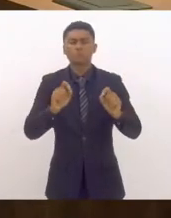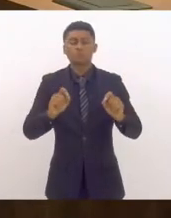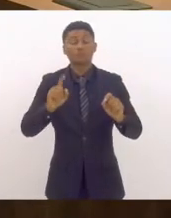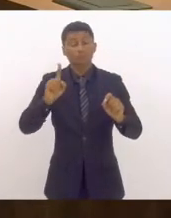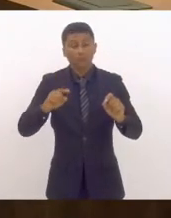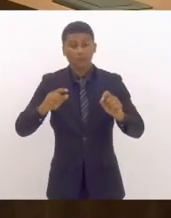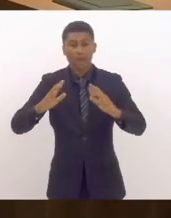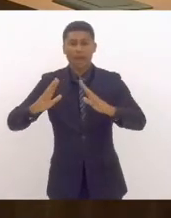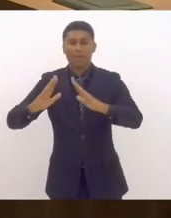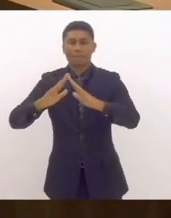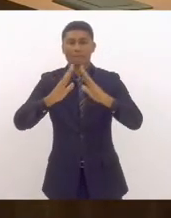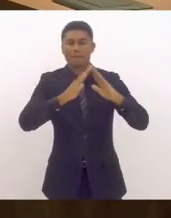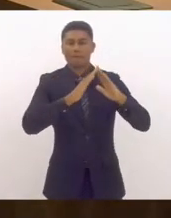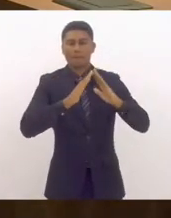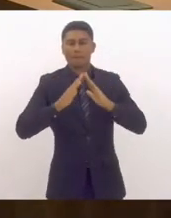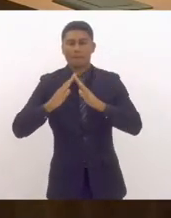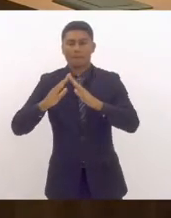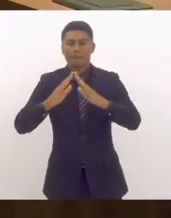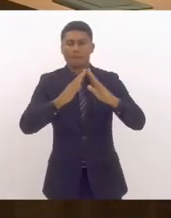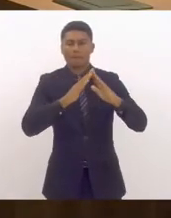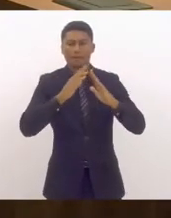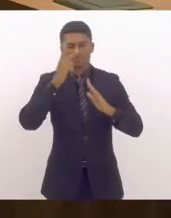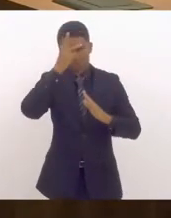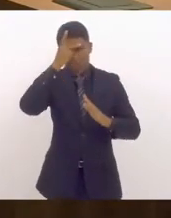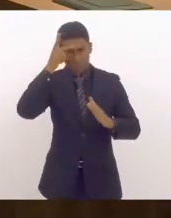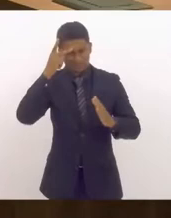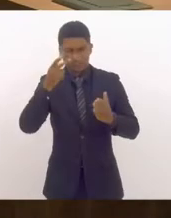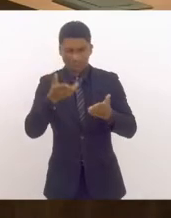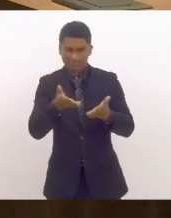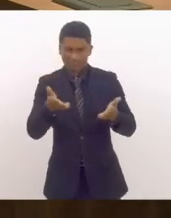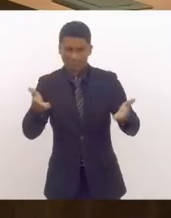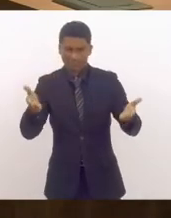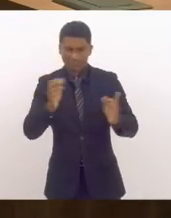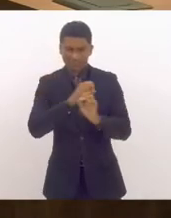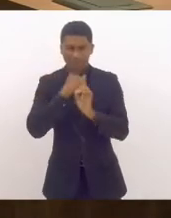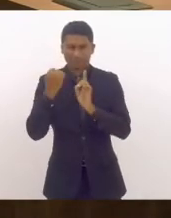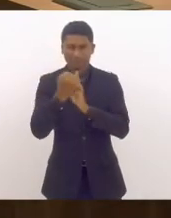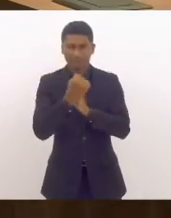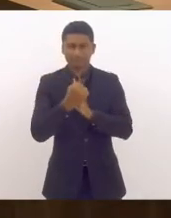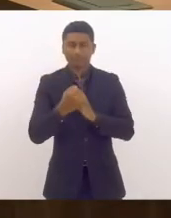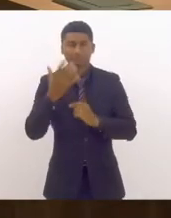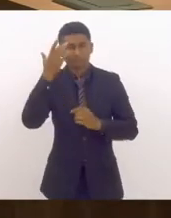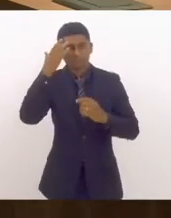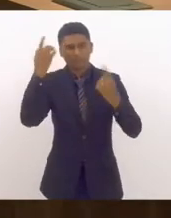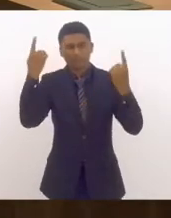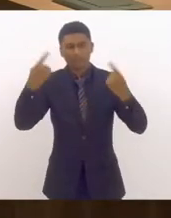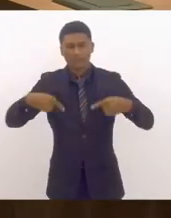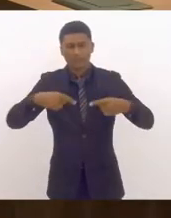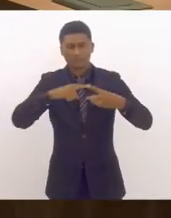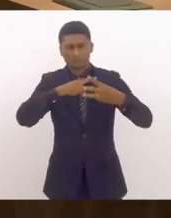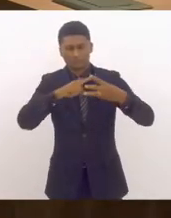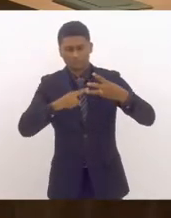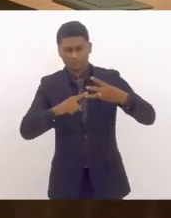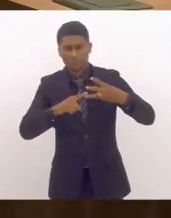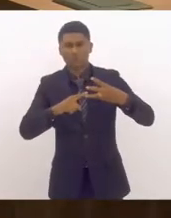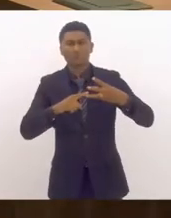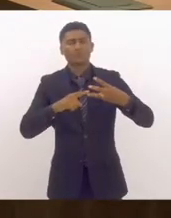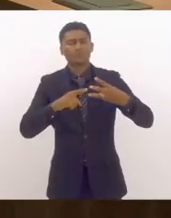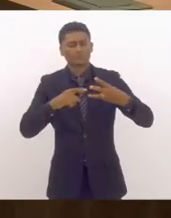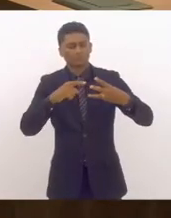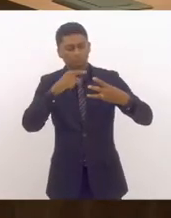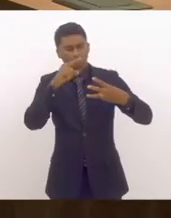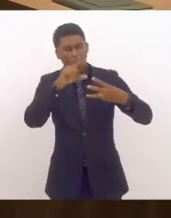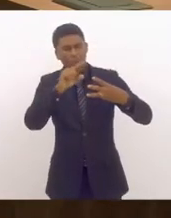popular de interesse social. Se a gente tivesse que elencar três grandes desafios da região metropolitana,